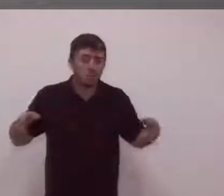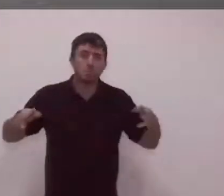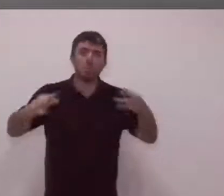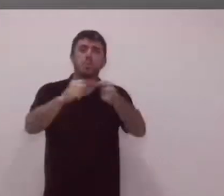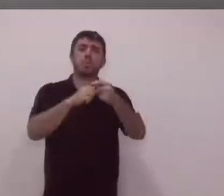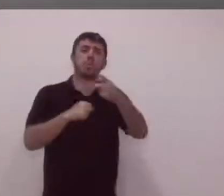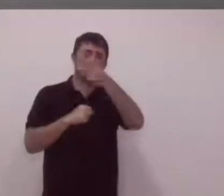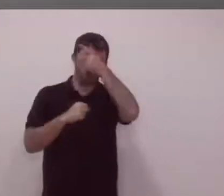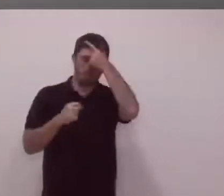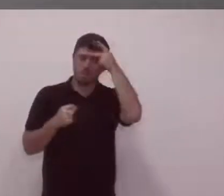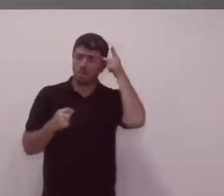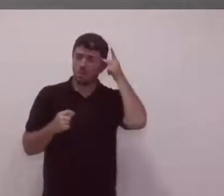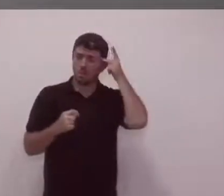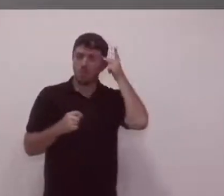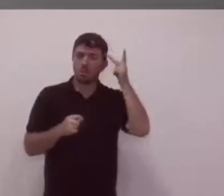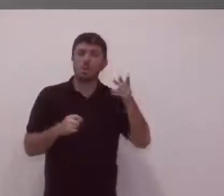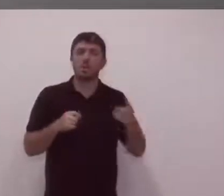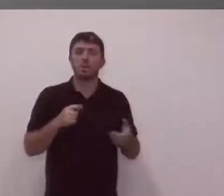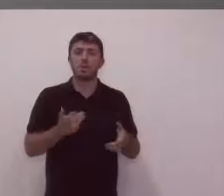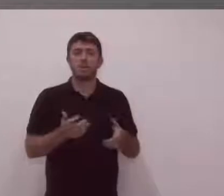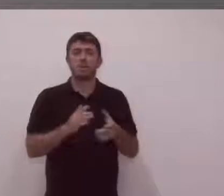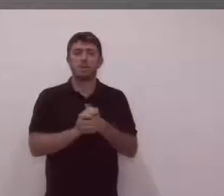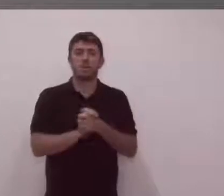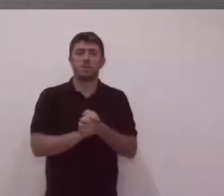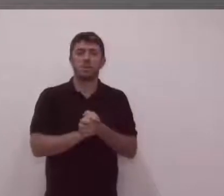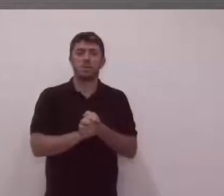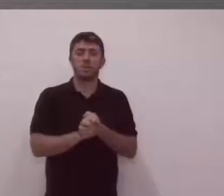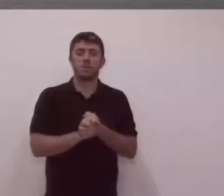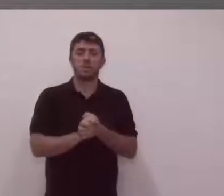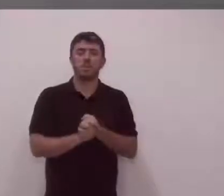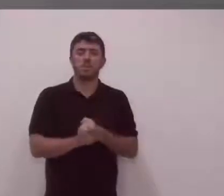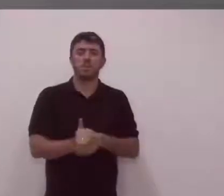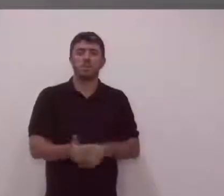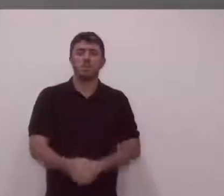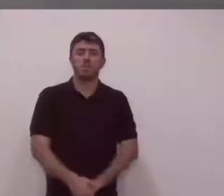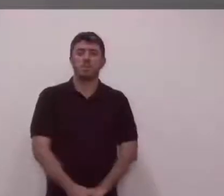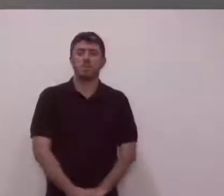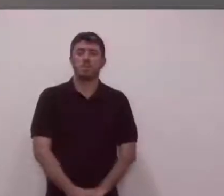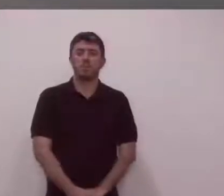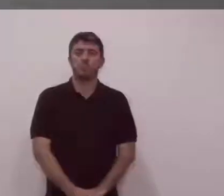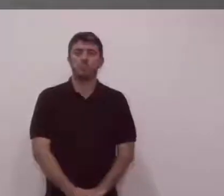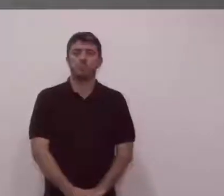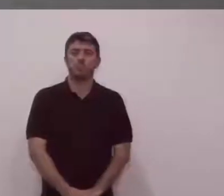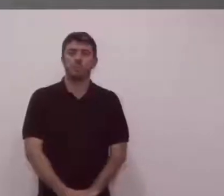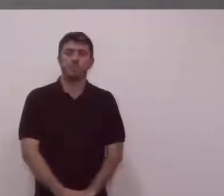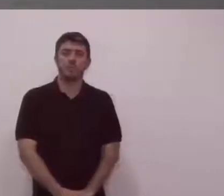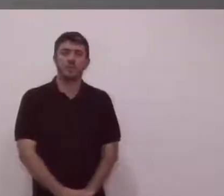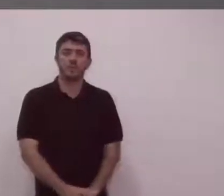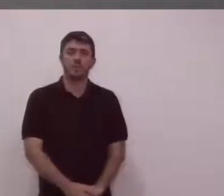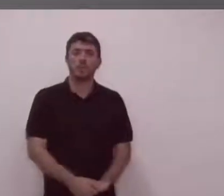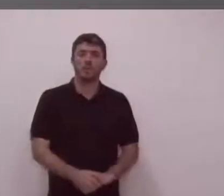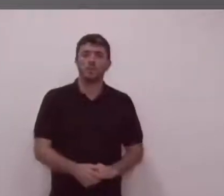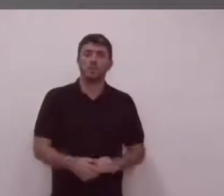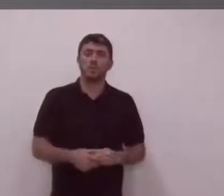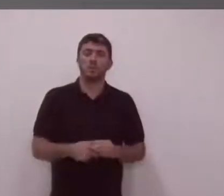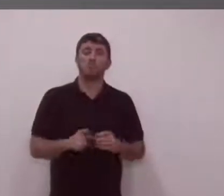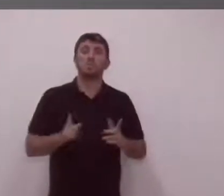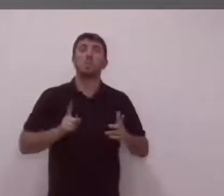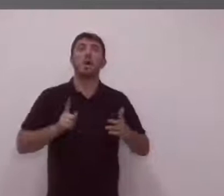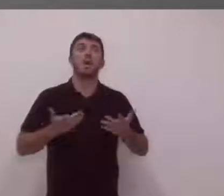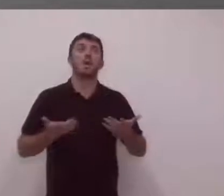que estão em cargos eletivos nada de espantoso nisso